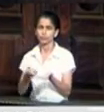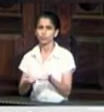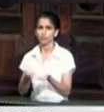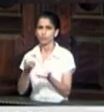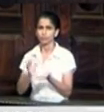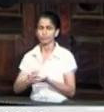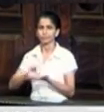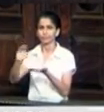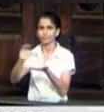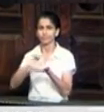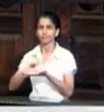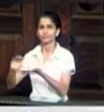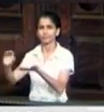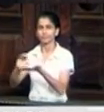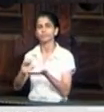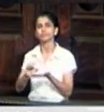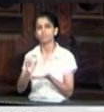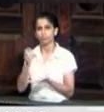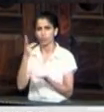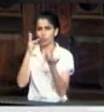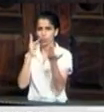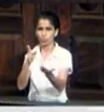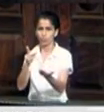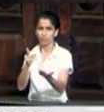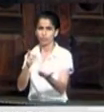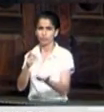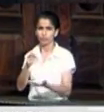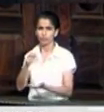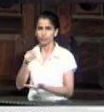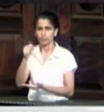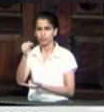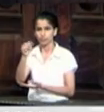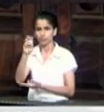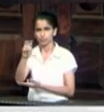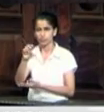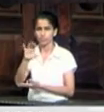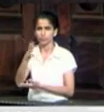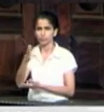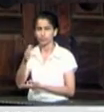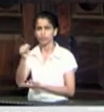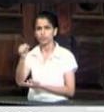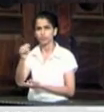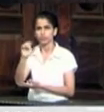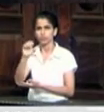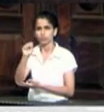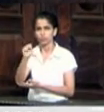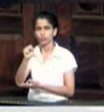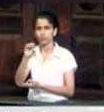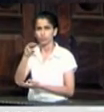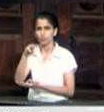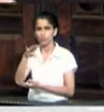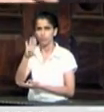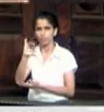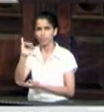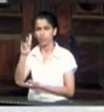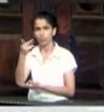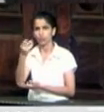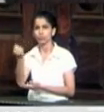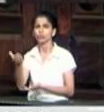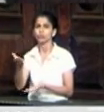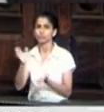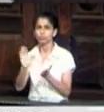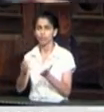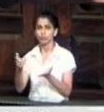despesa ainda está nesse montante de 7,5, 7,8 bilhões de reais e a receita não